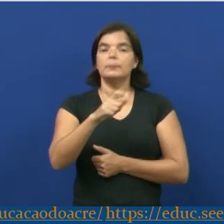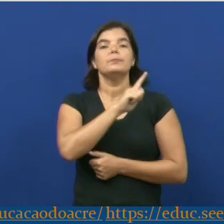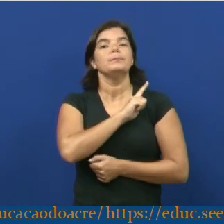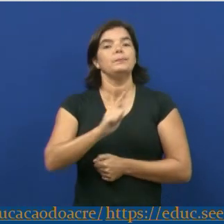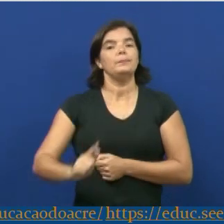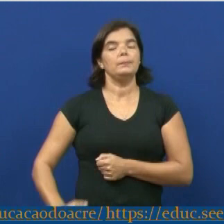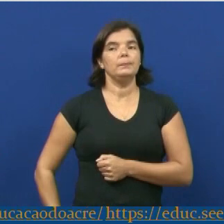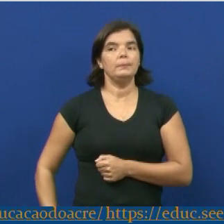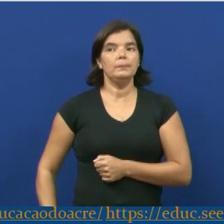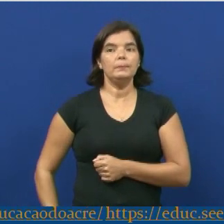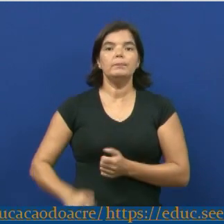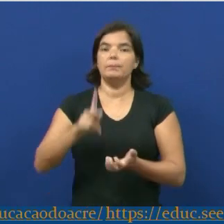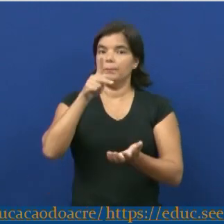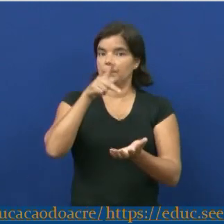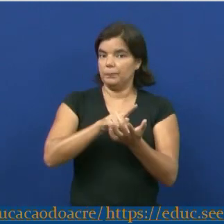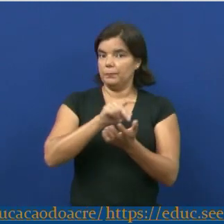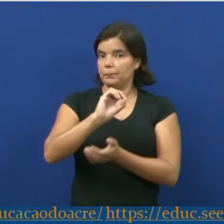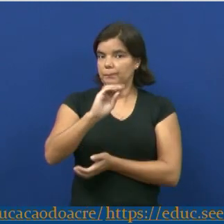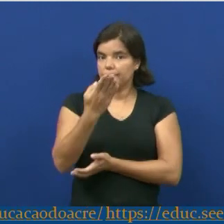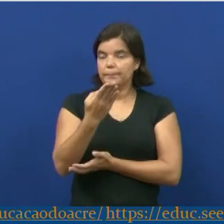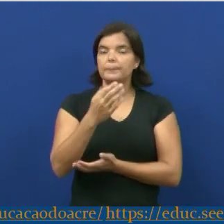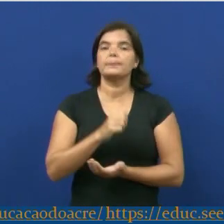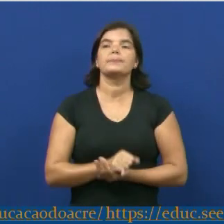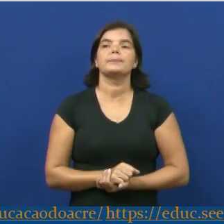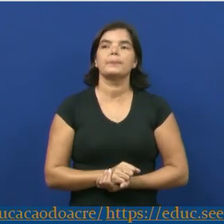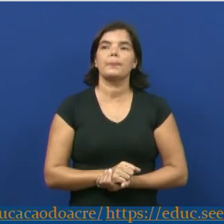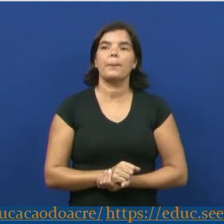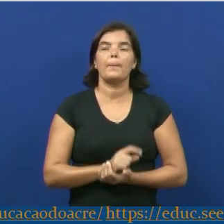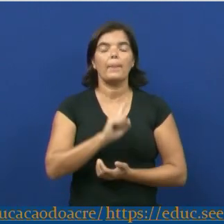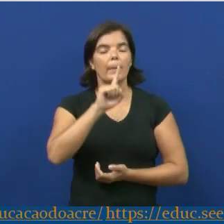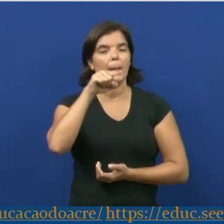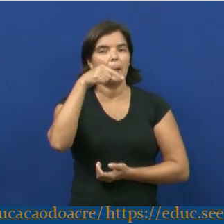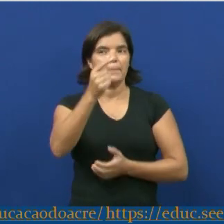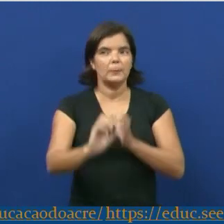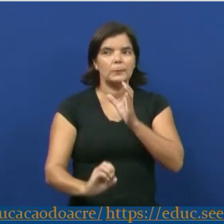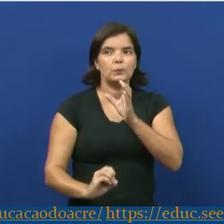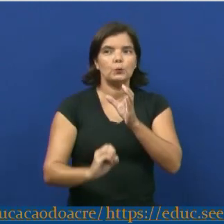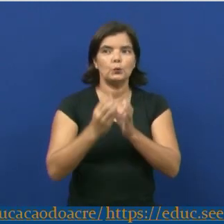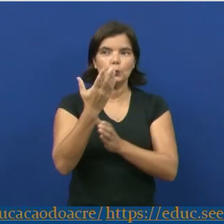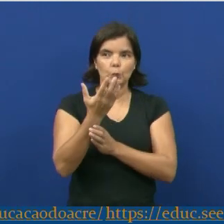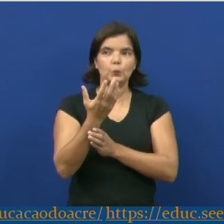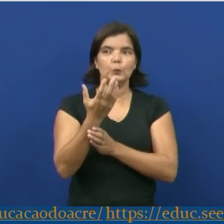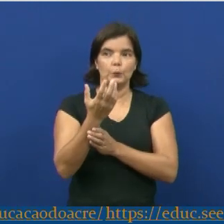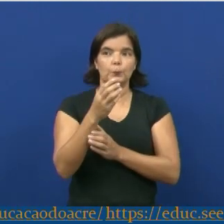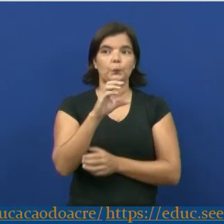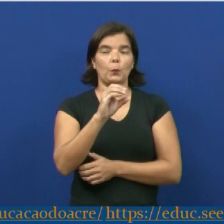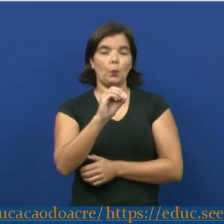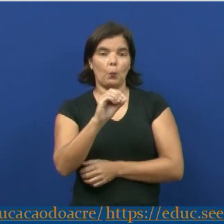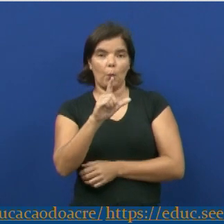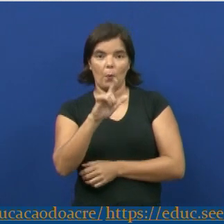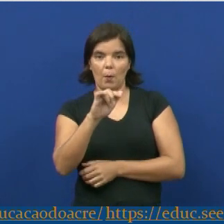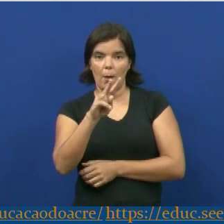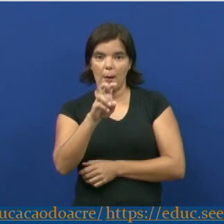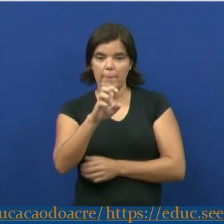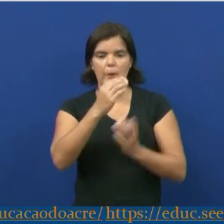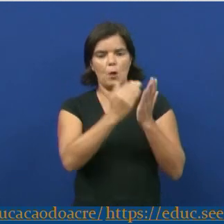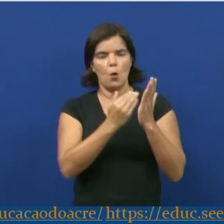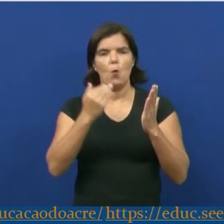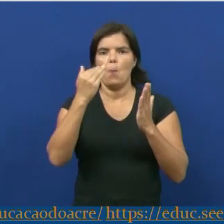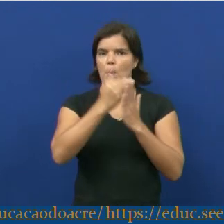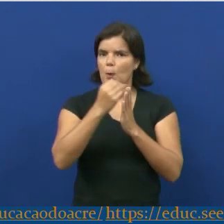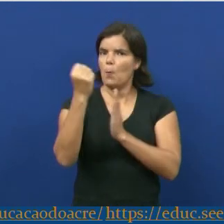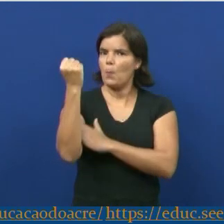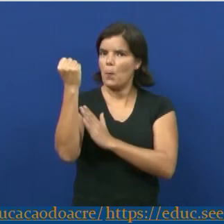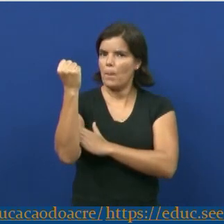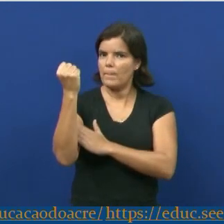vamos marcar verdadeiro ou falso. Após a instalação da República, o Oliver Cromwell, ele aumentou o poder